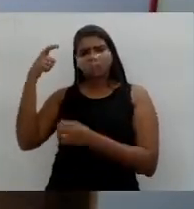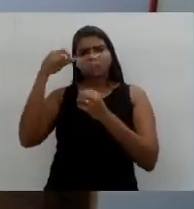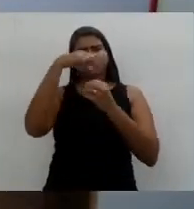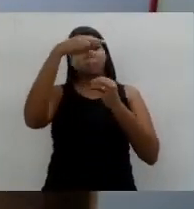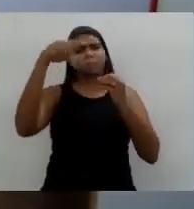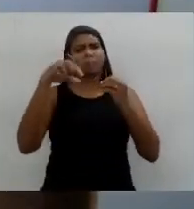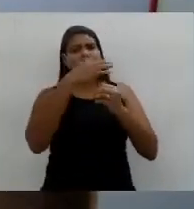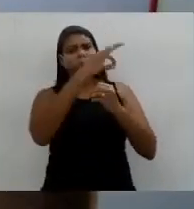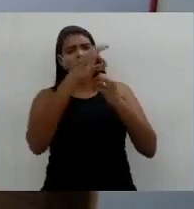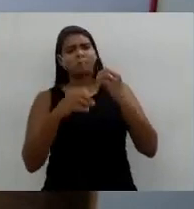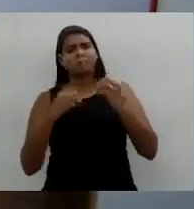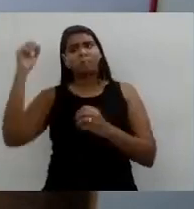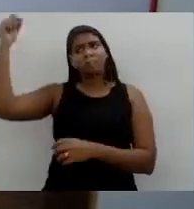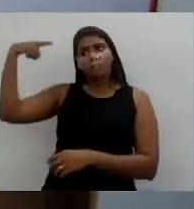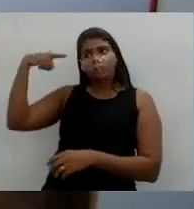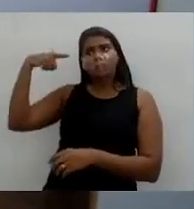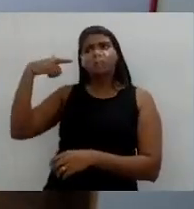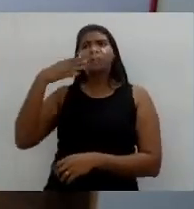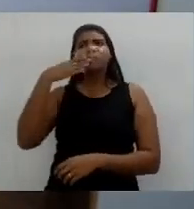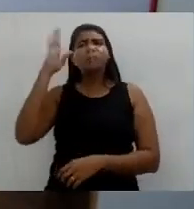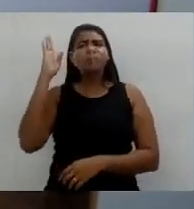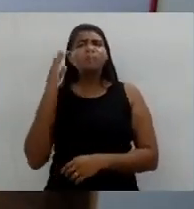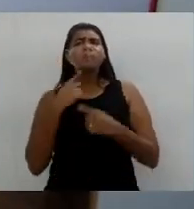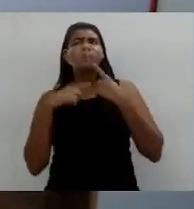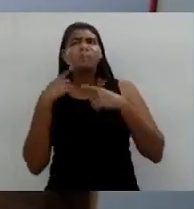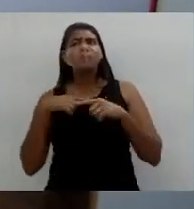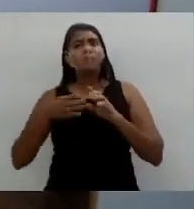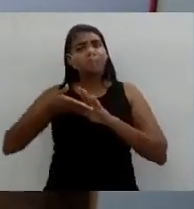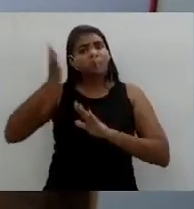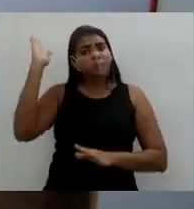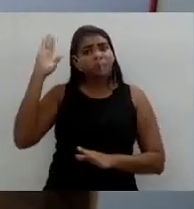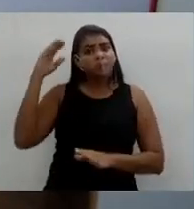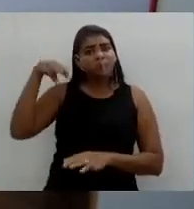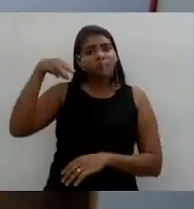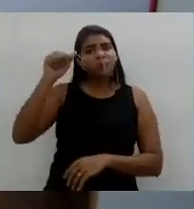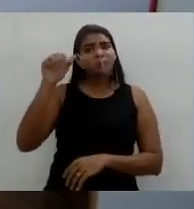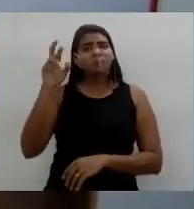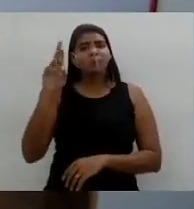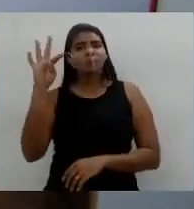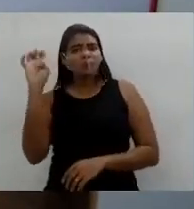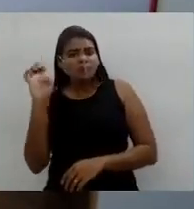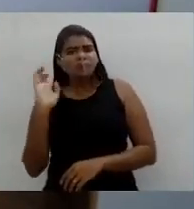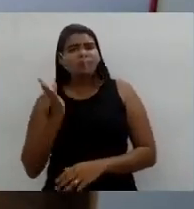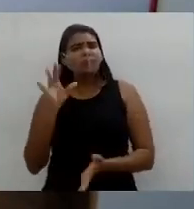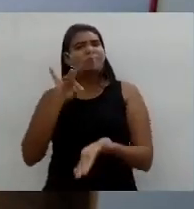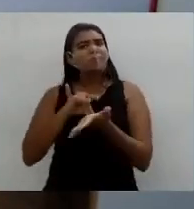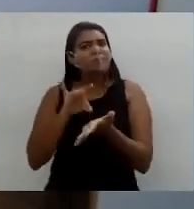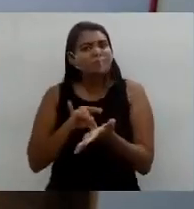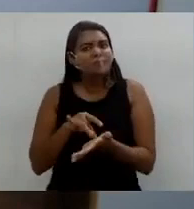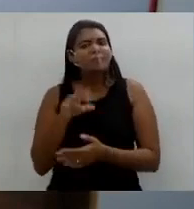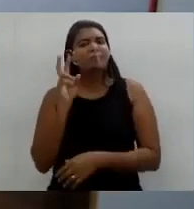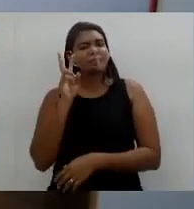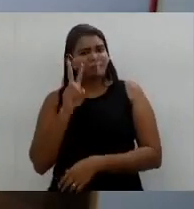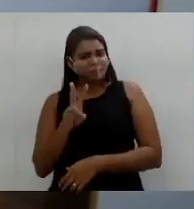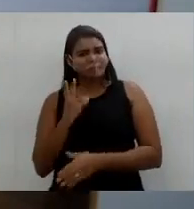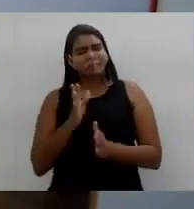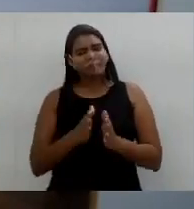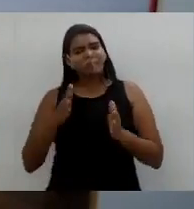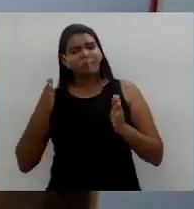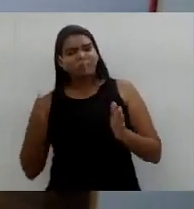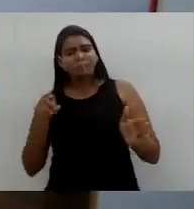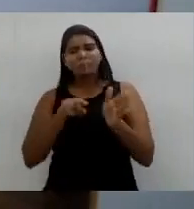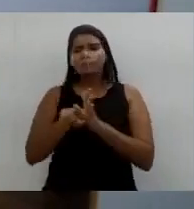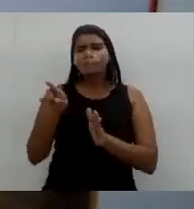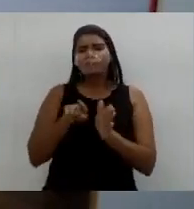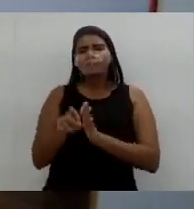ele pretende viajar para Marte? E, professora, que história é essa? Viajar para Marte? Será que é verdade? Vamos ver, tá? A partir dessas questões, a